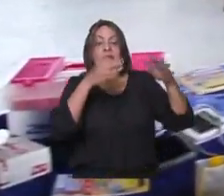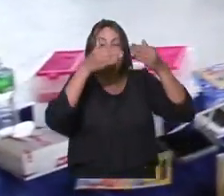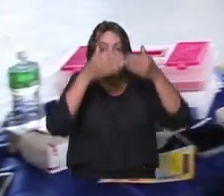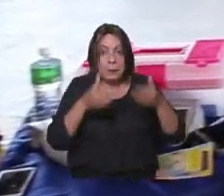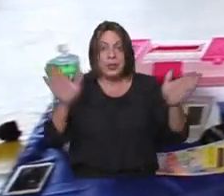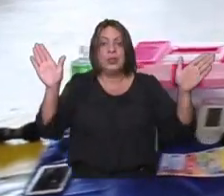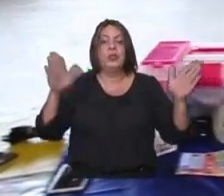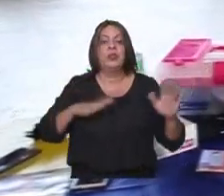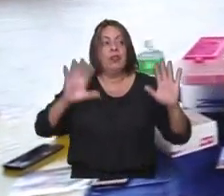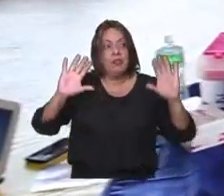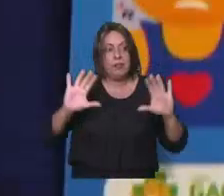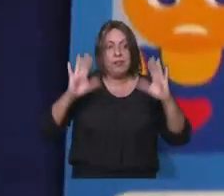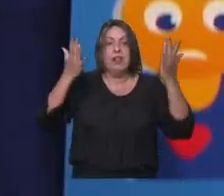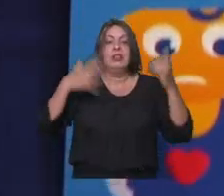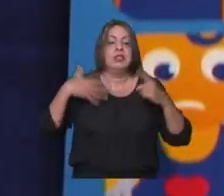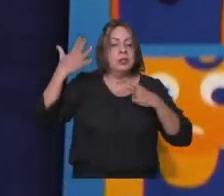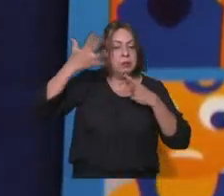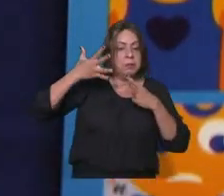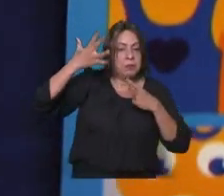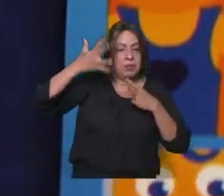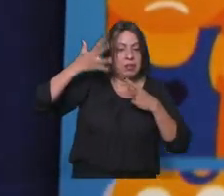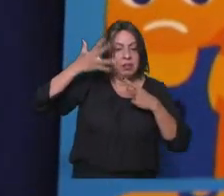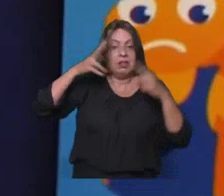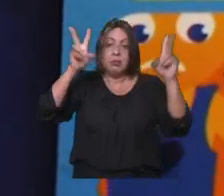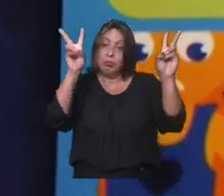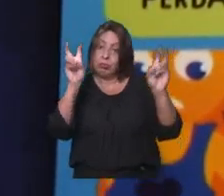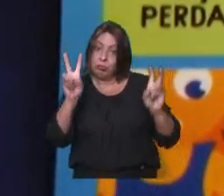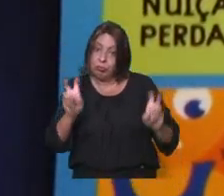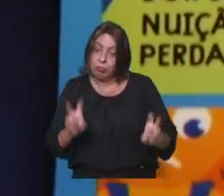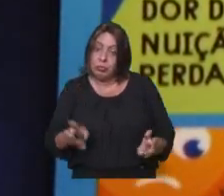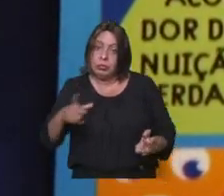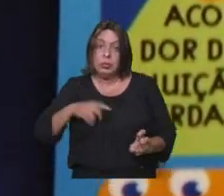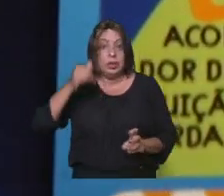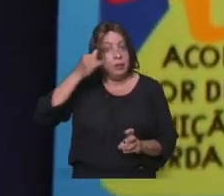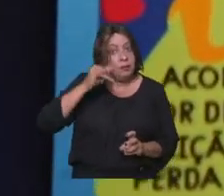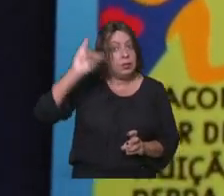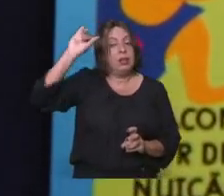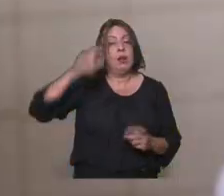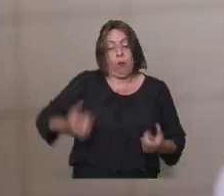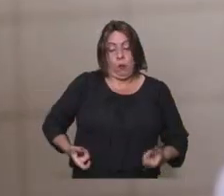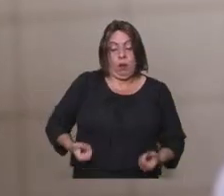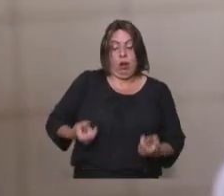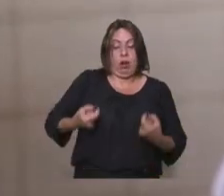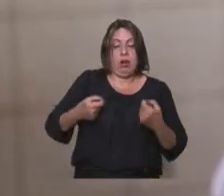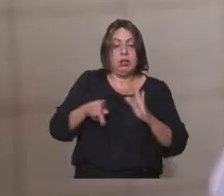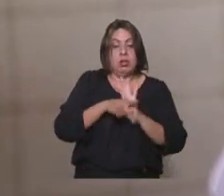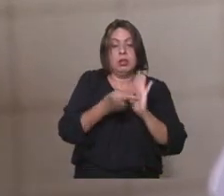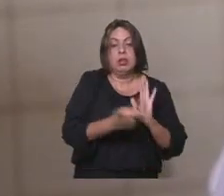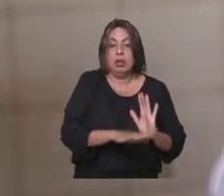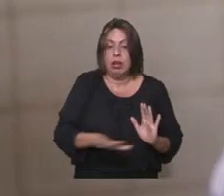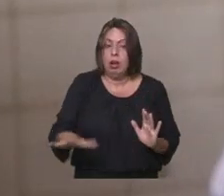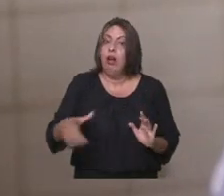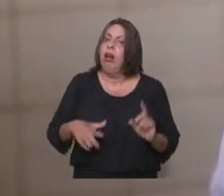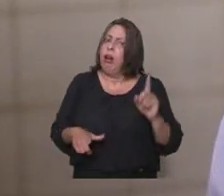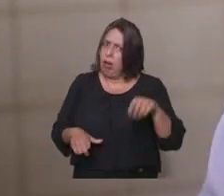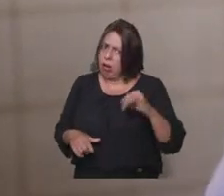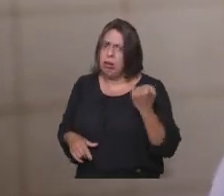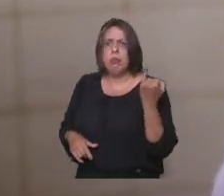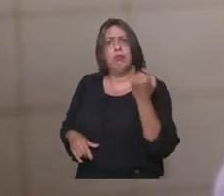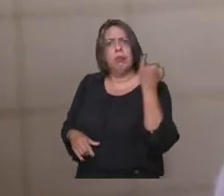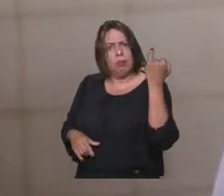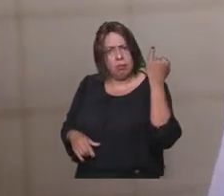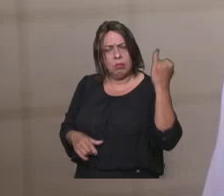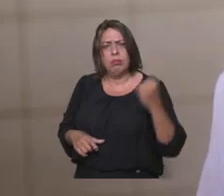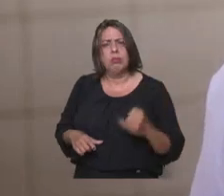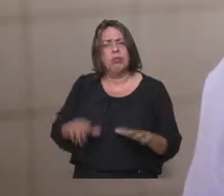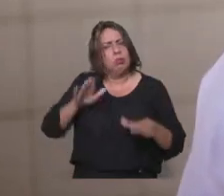do evento com palestras que abordou a prevenção do câncer infantil. De suma importância para a população, porque tem pessoas